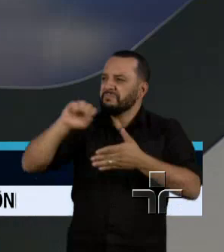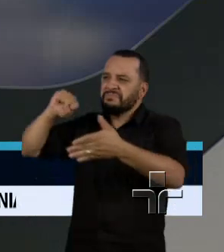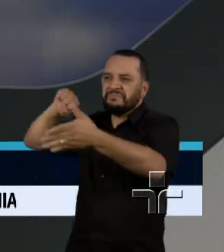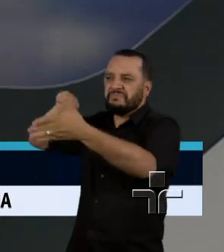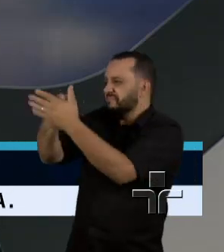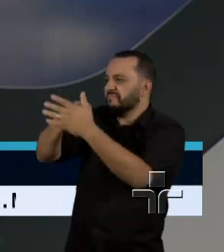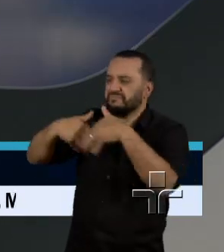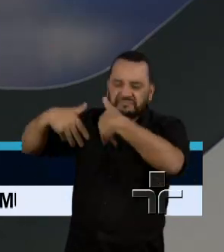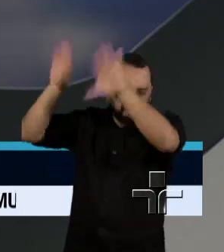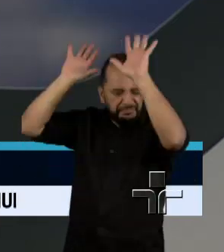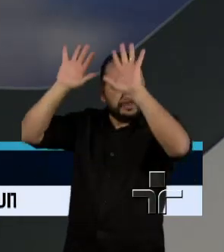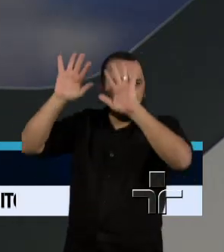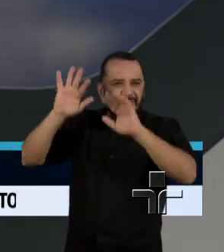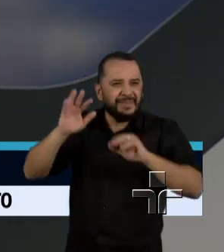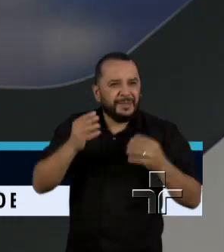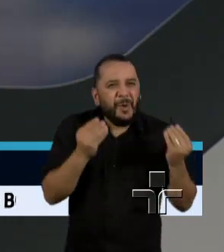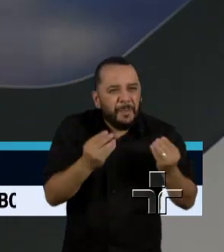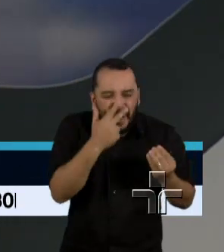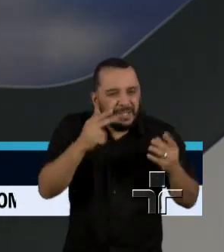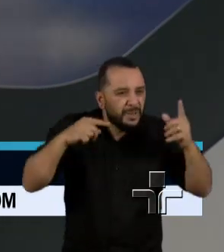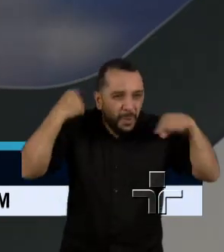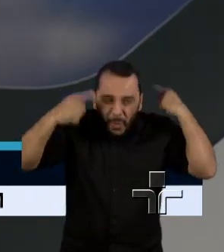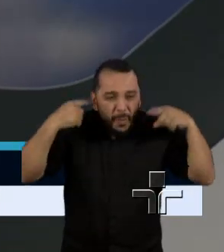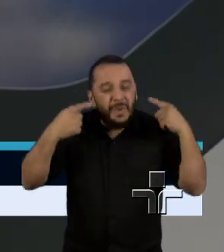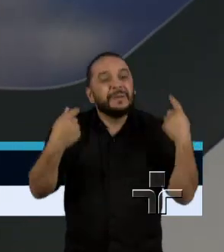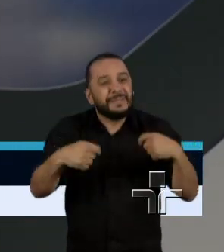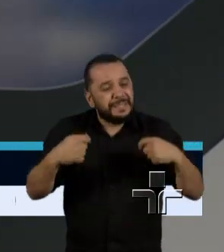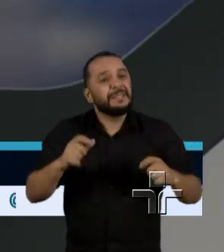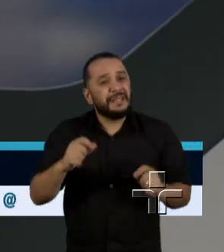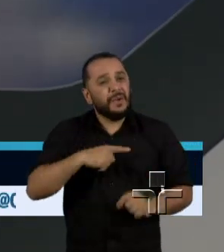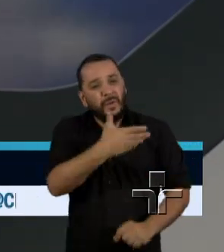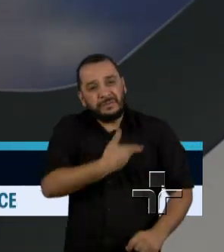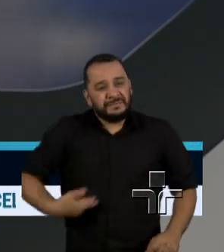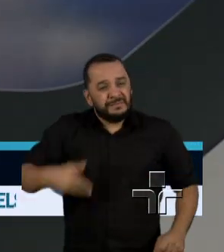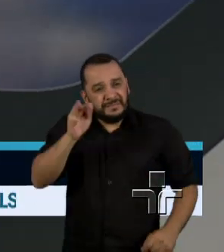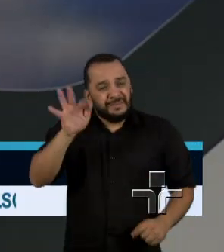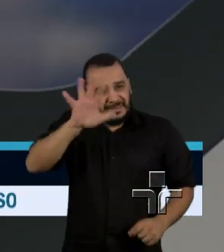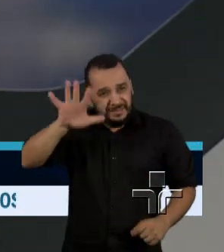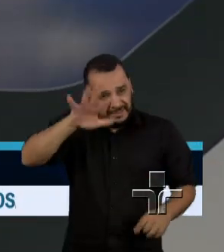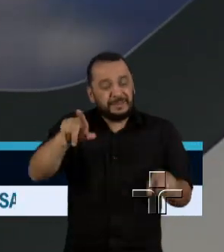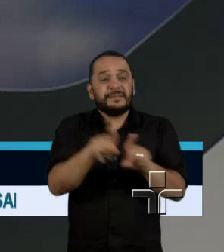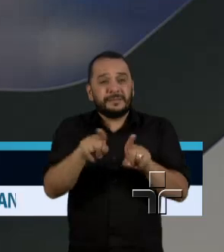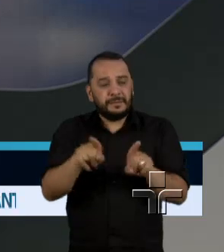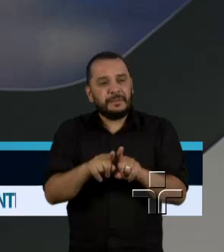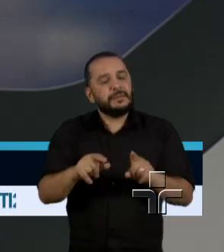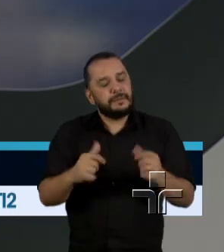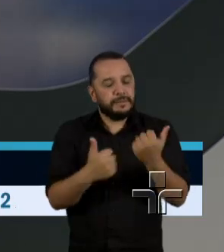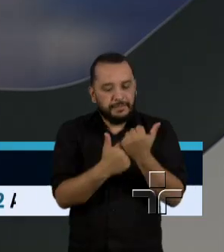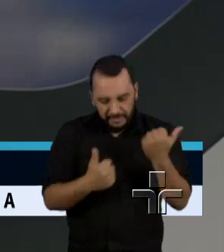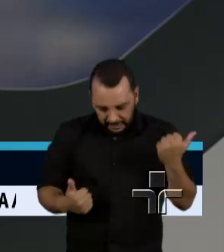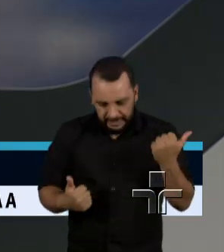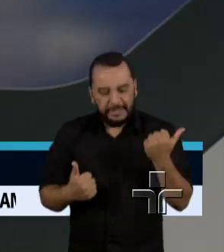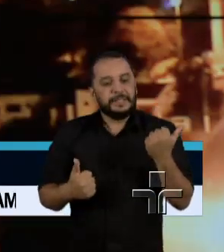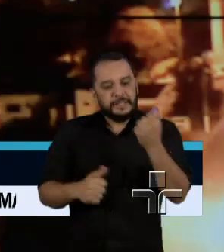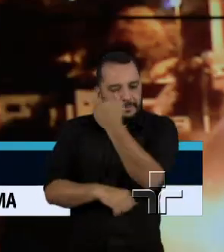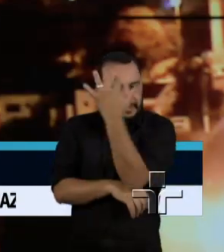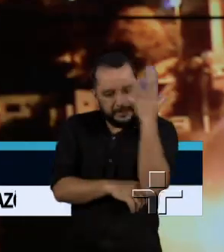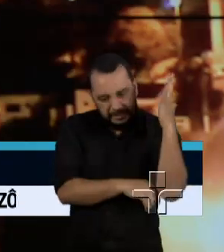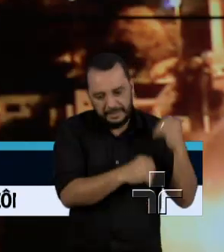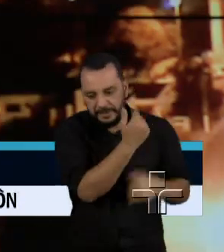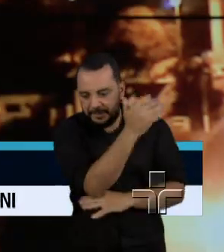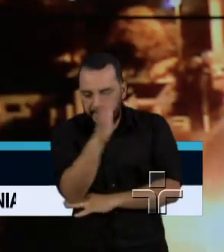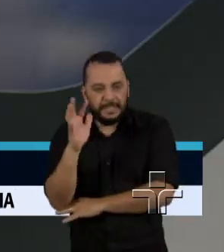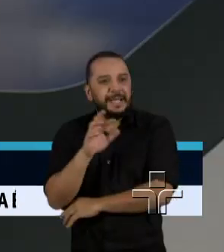é preciso que caia a ficha do governo federal, do ministro do Meio Ambiente, Ricardo